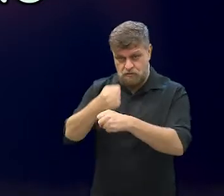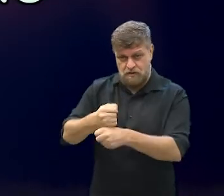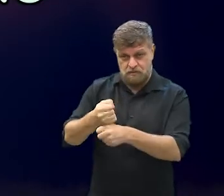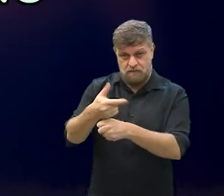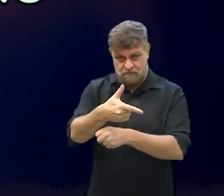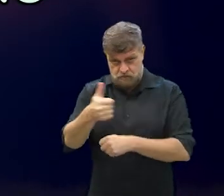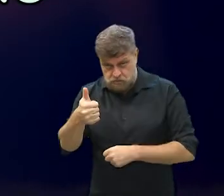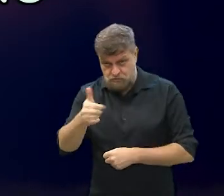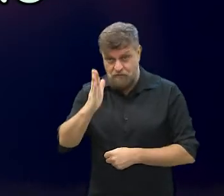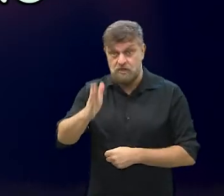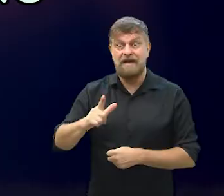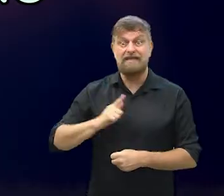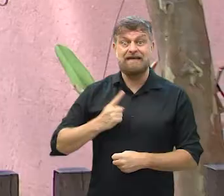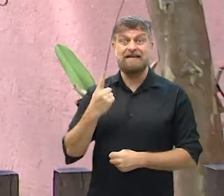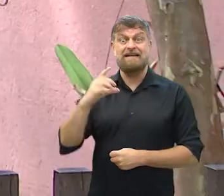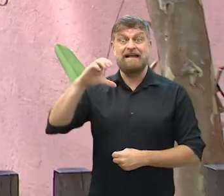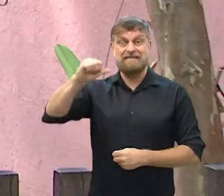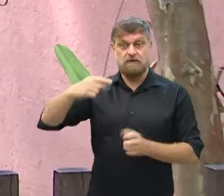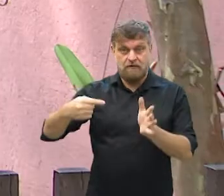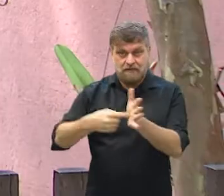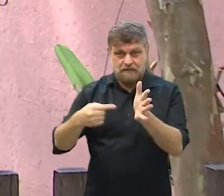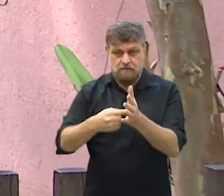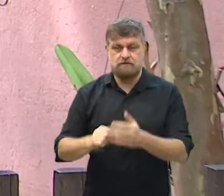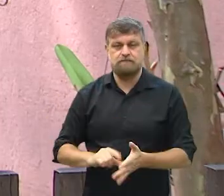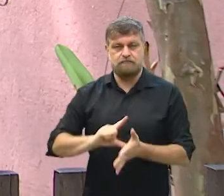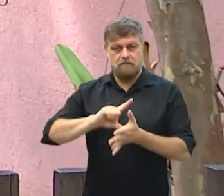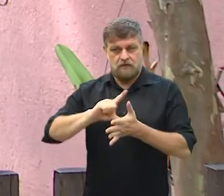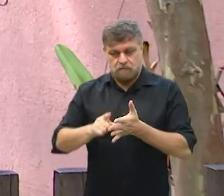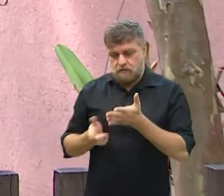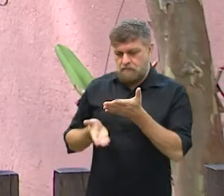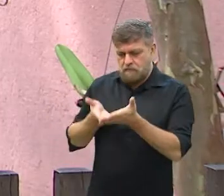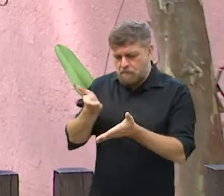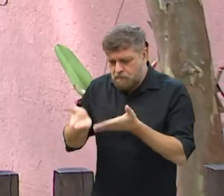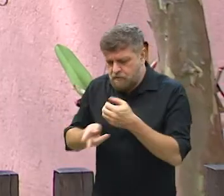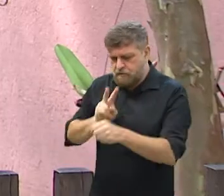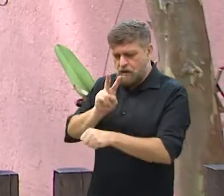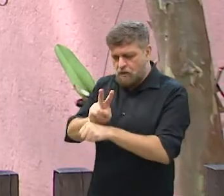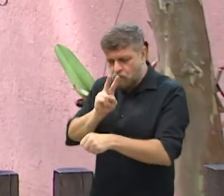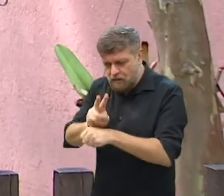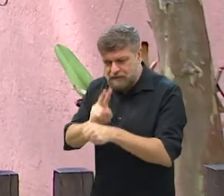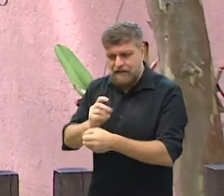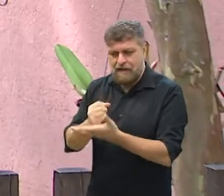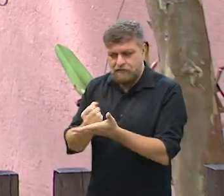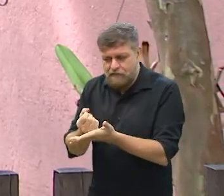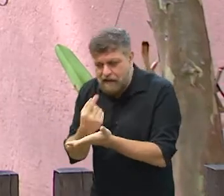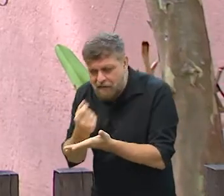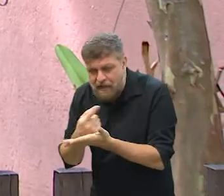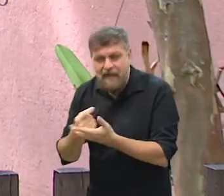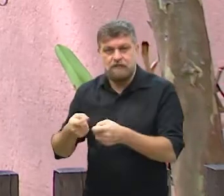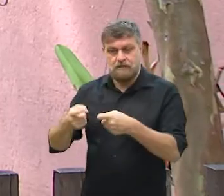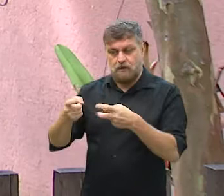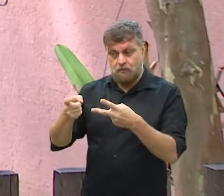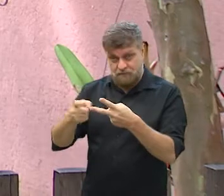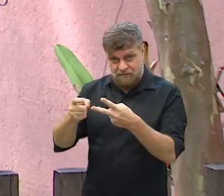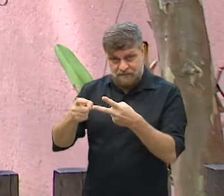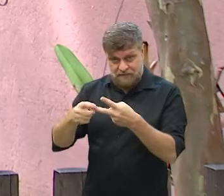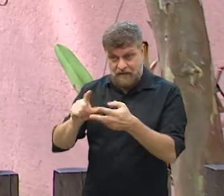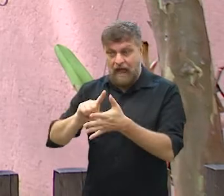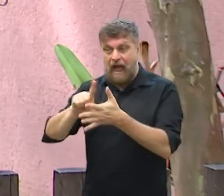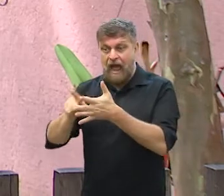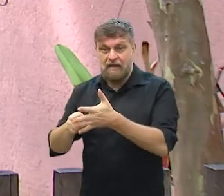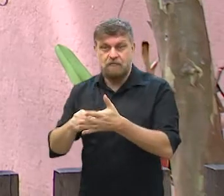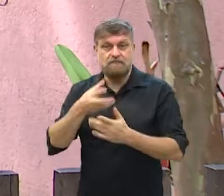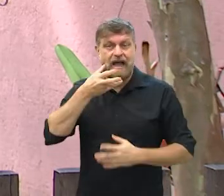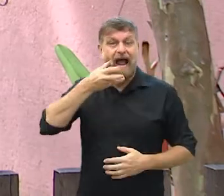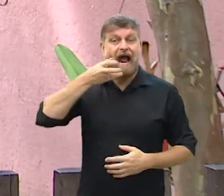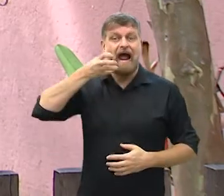2021 já foram 19 depois de todo o tratamento de concluir todos os tratamentos Da liberação do Veterinário ali são